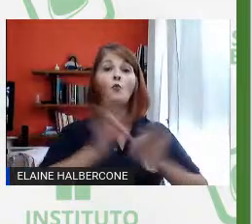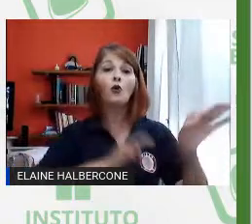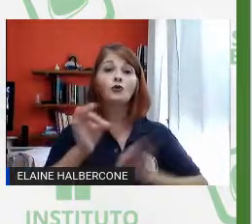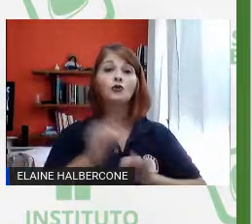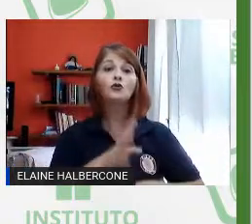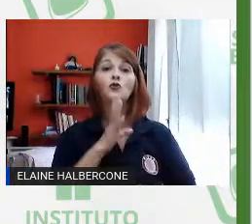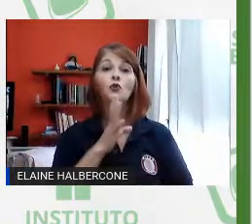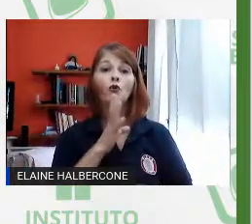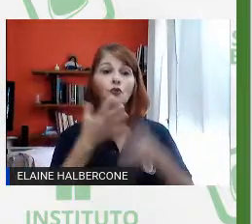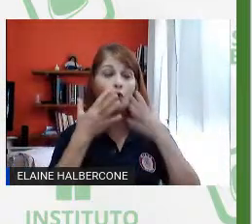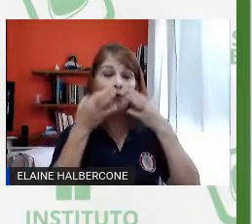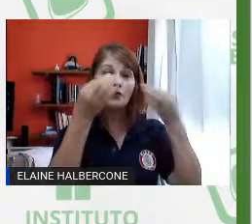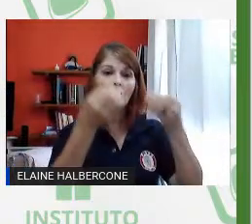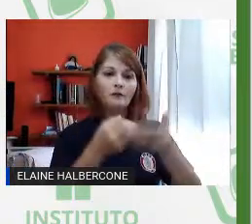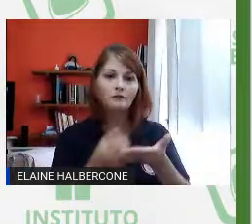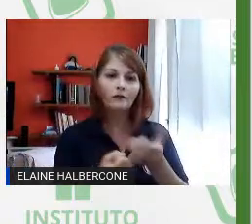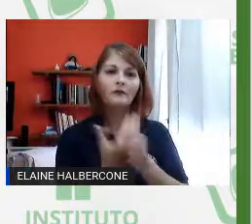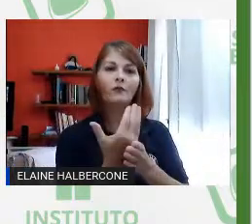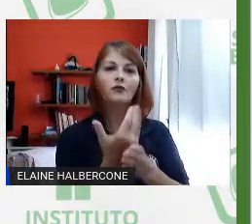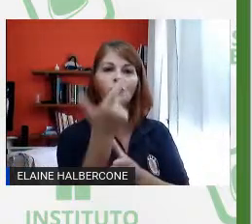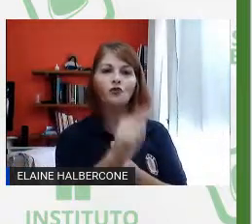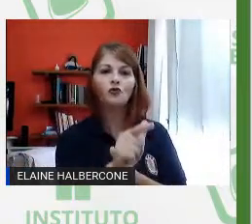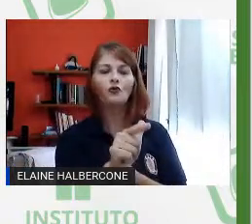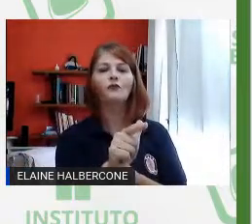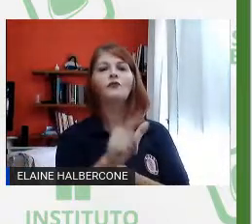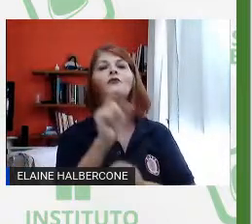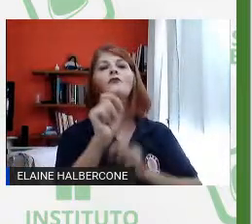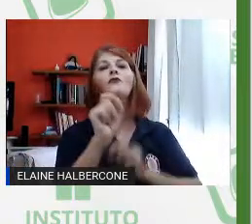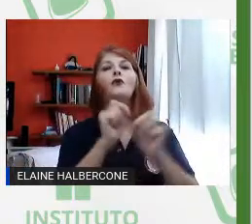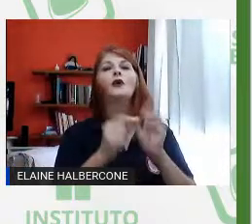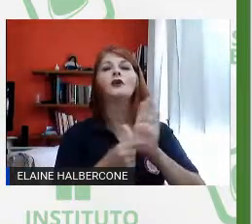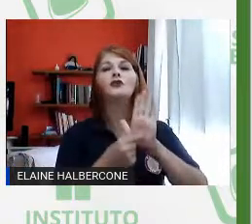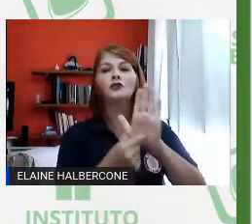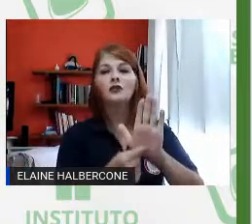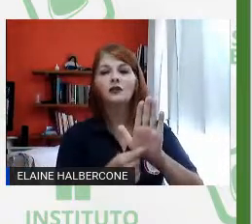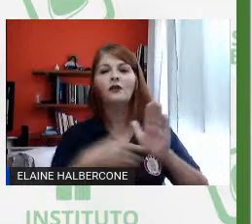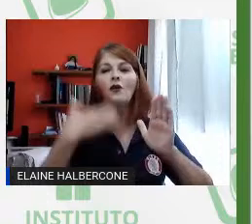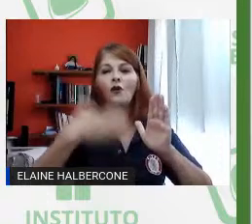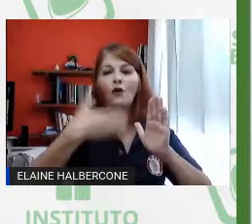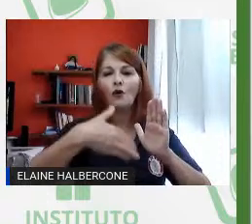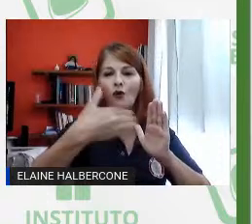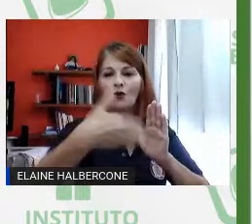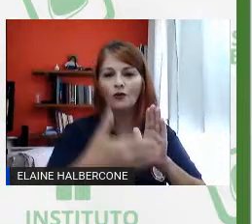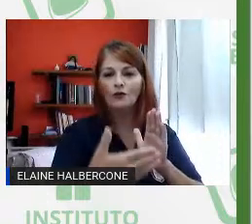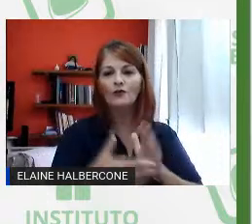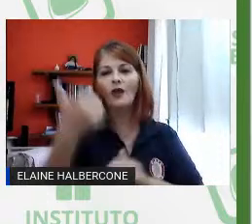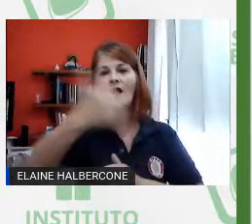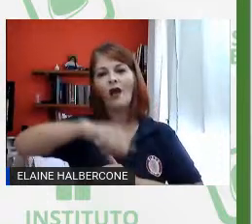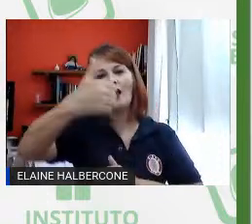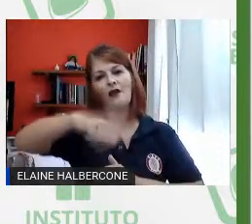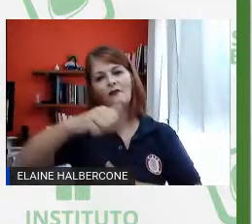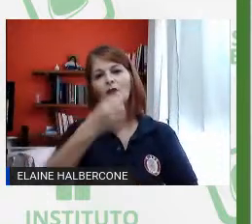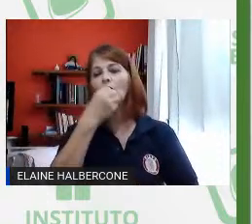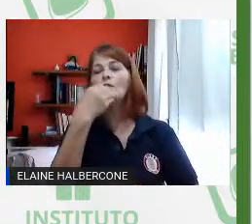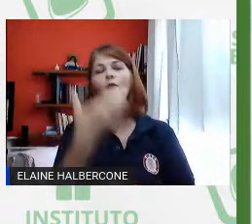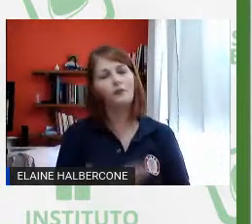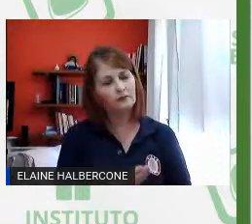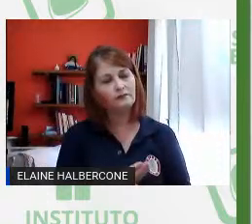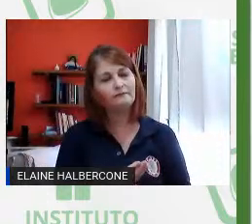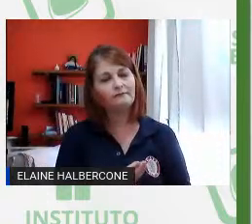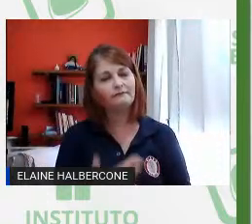e reprodução, onde o futuro educador irá produzir aquilo que ele avalia como bom. Então, nós